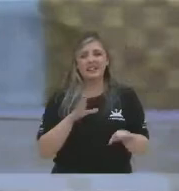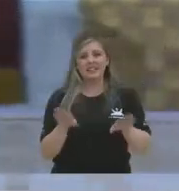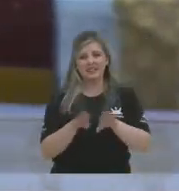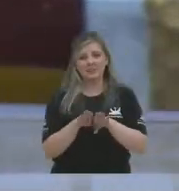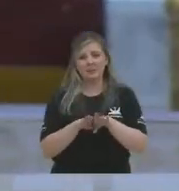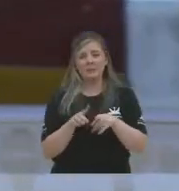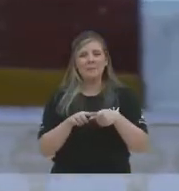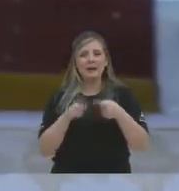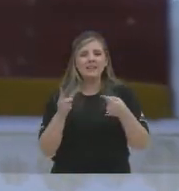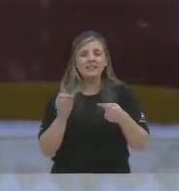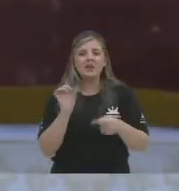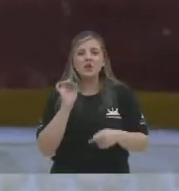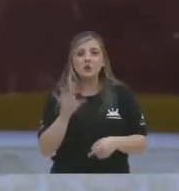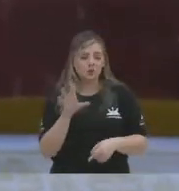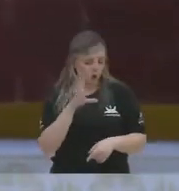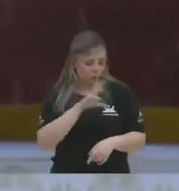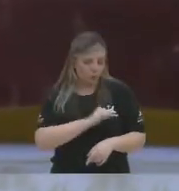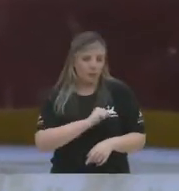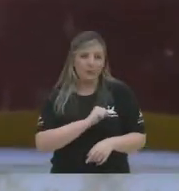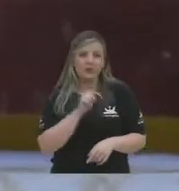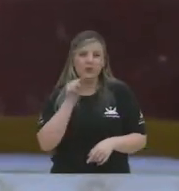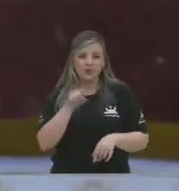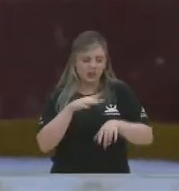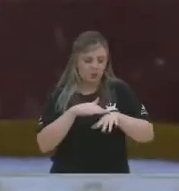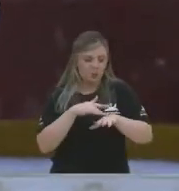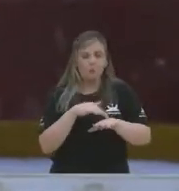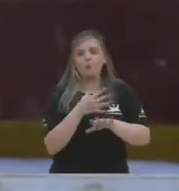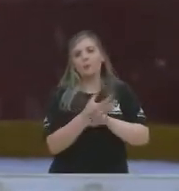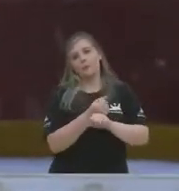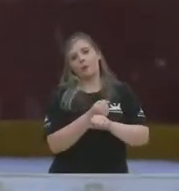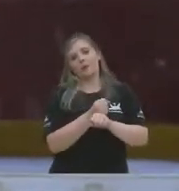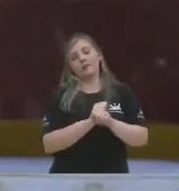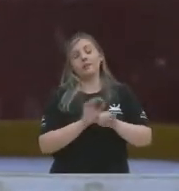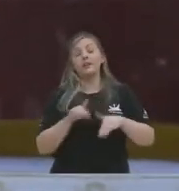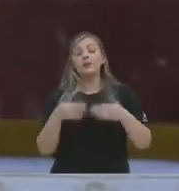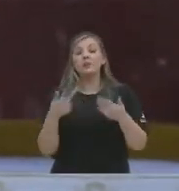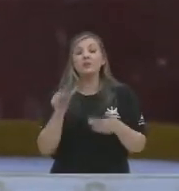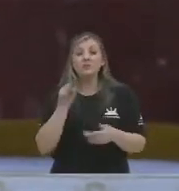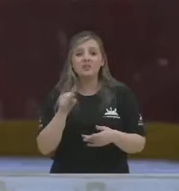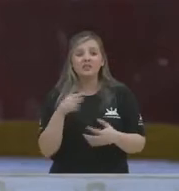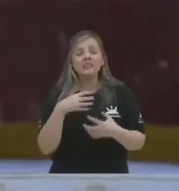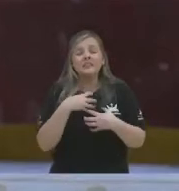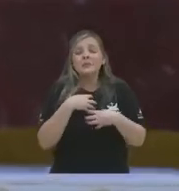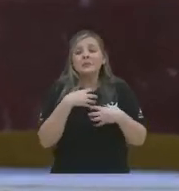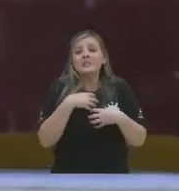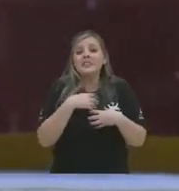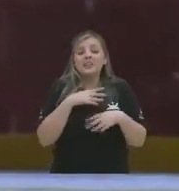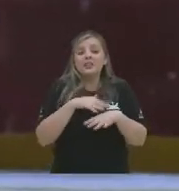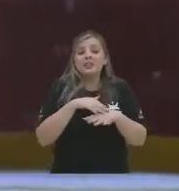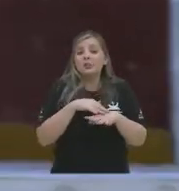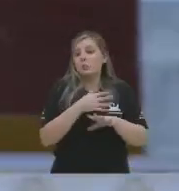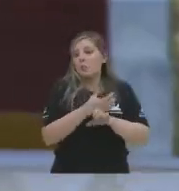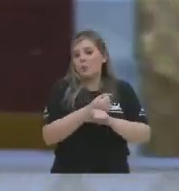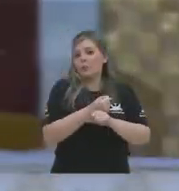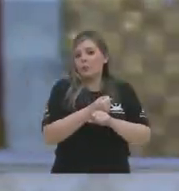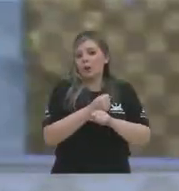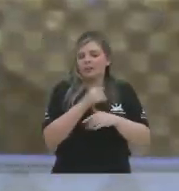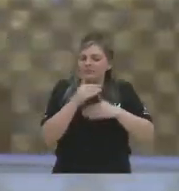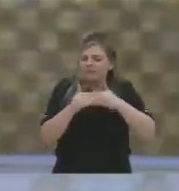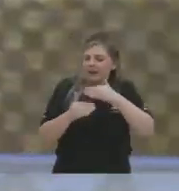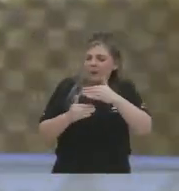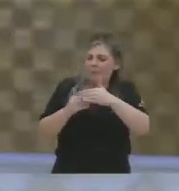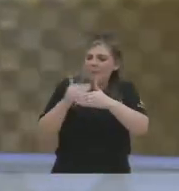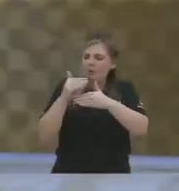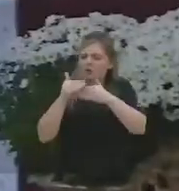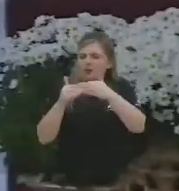você não se sente, é porque há um progresso para acontecer. é um progresso pessoal, é a tua